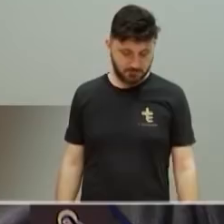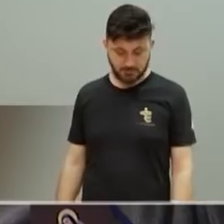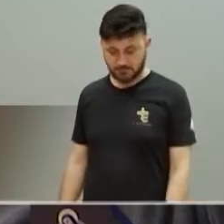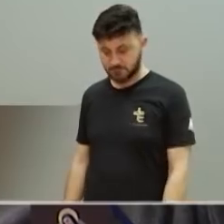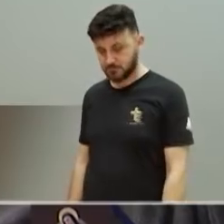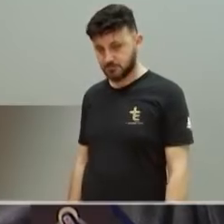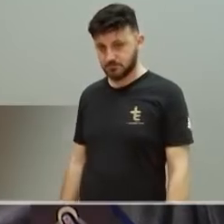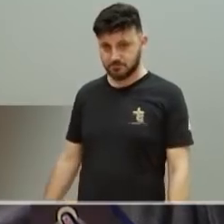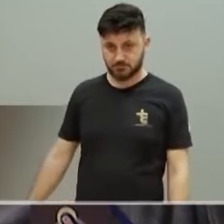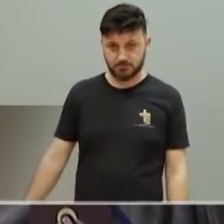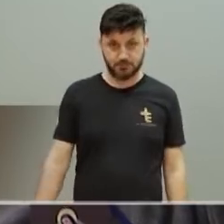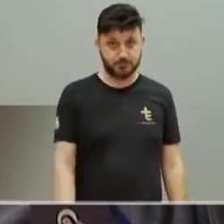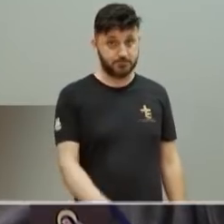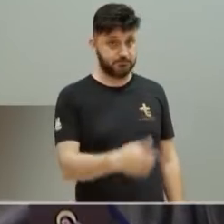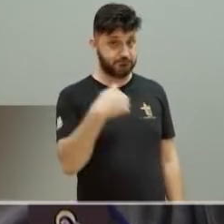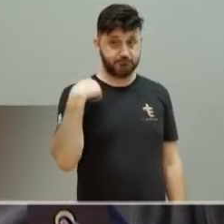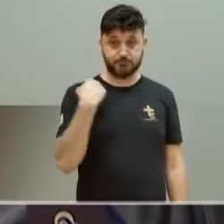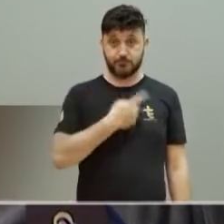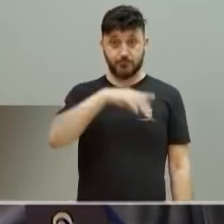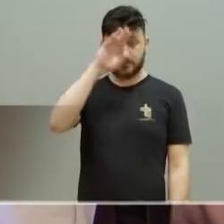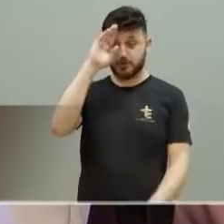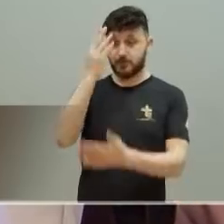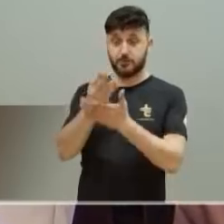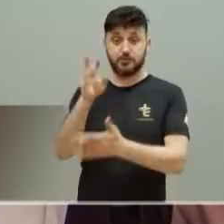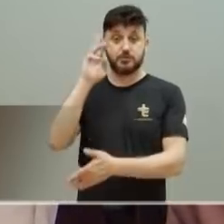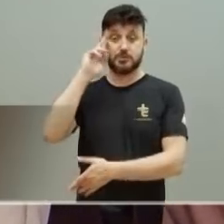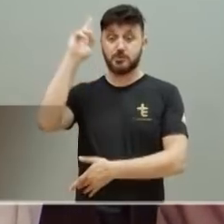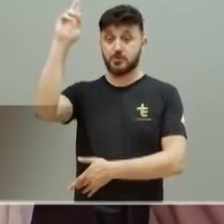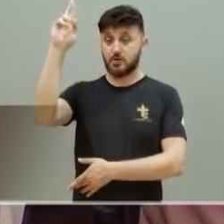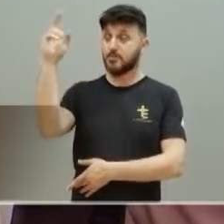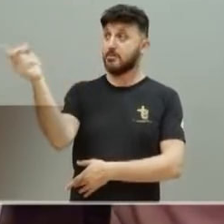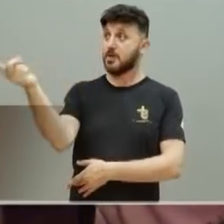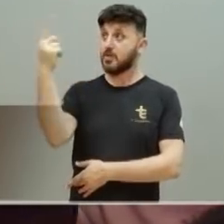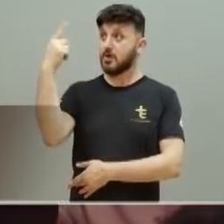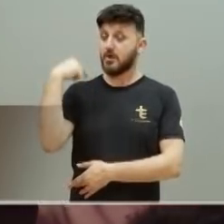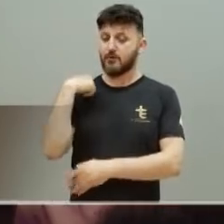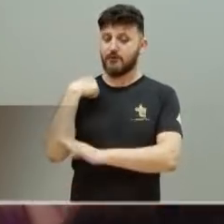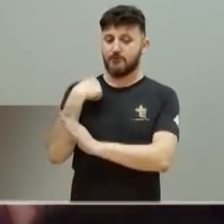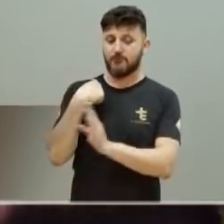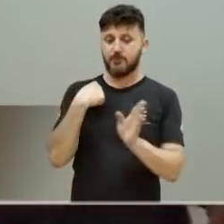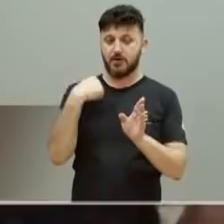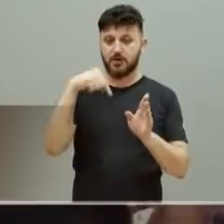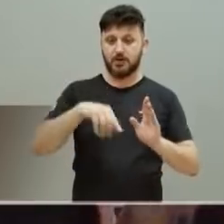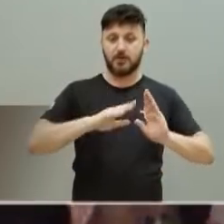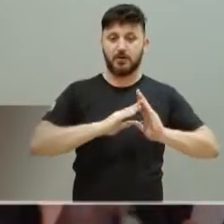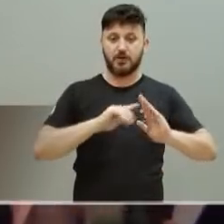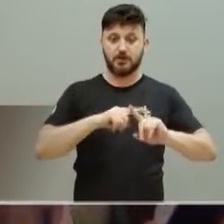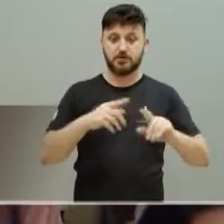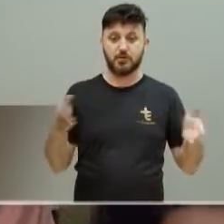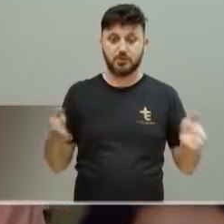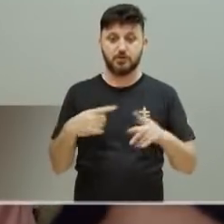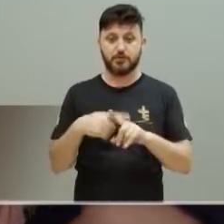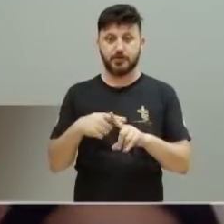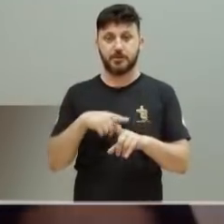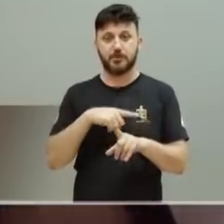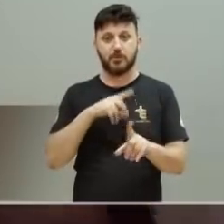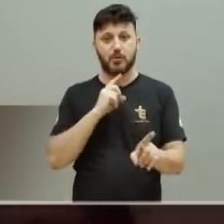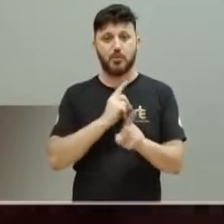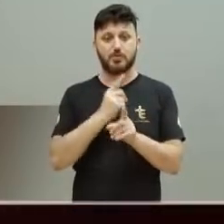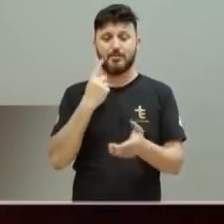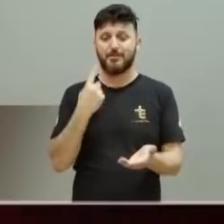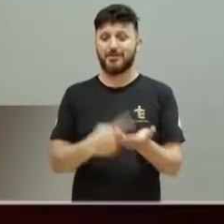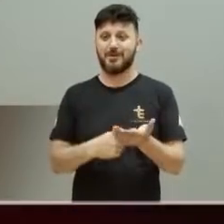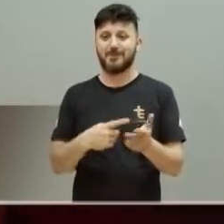teu filho Davi, que o Senhor arrancou-me da minha casa, do seio da minha família, porque tinha um encontro marcado com o